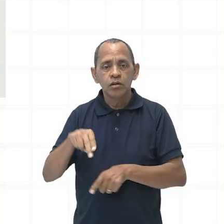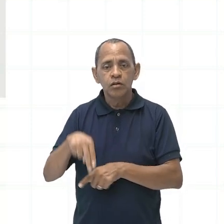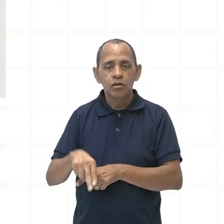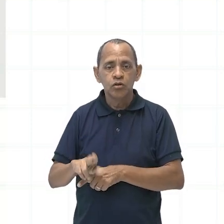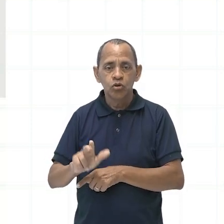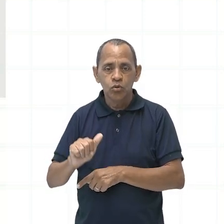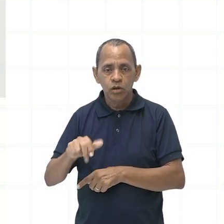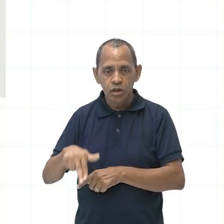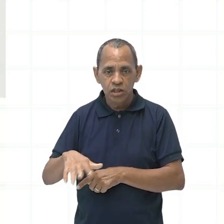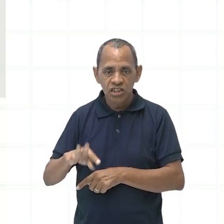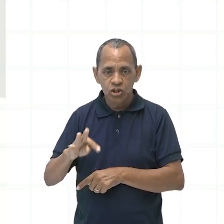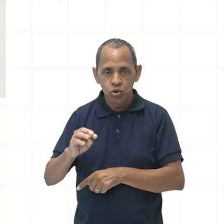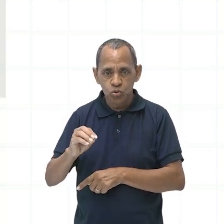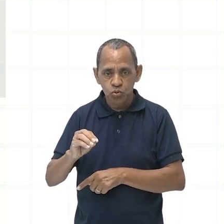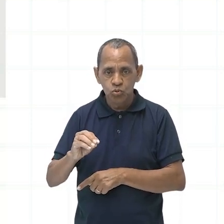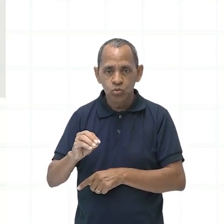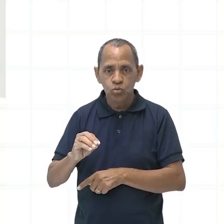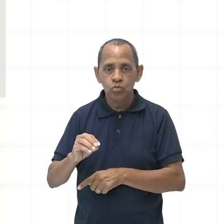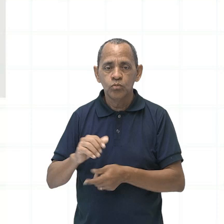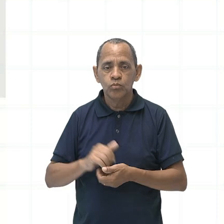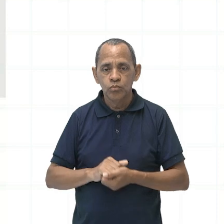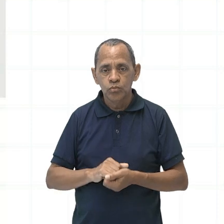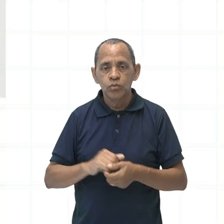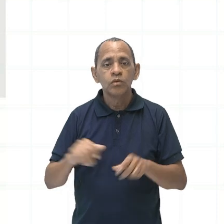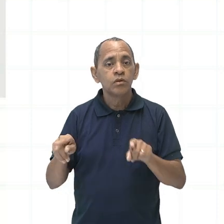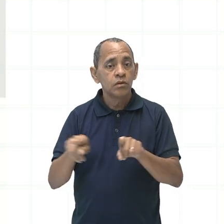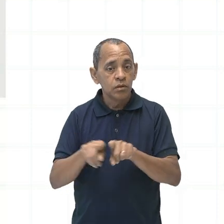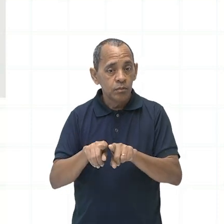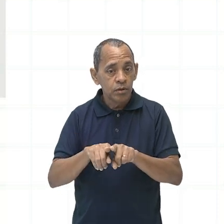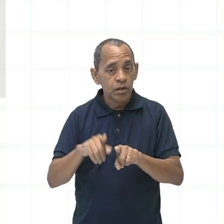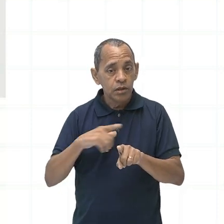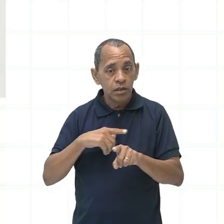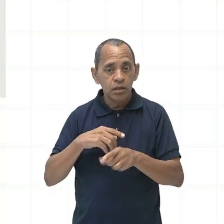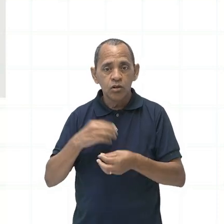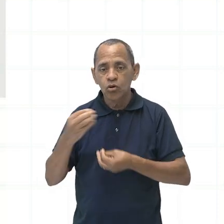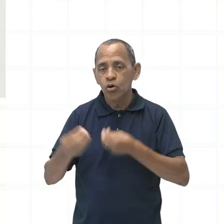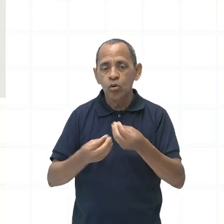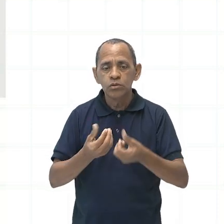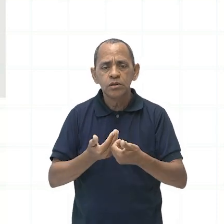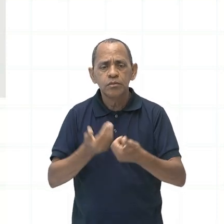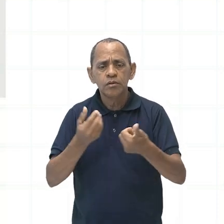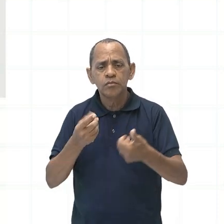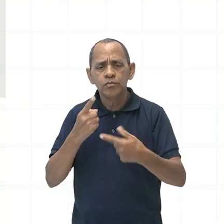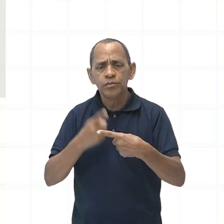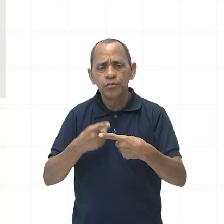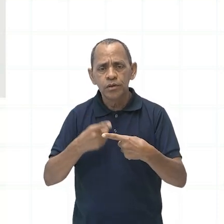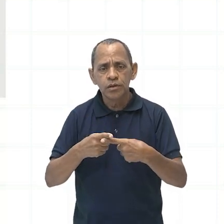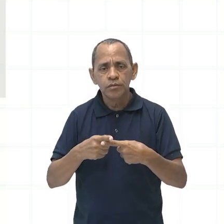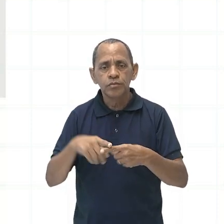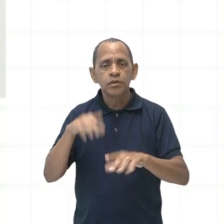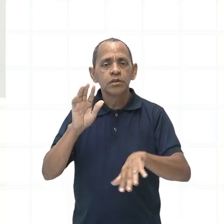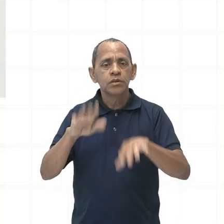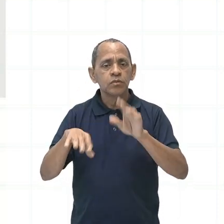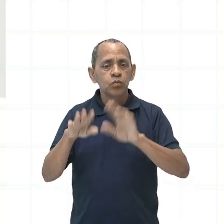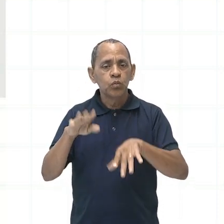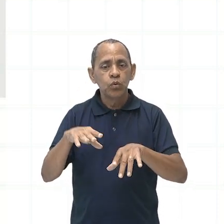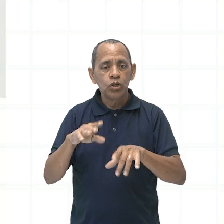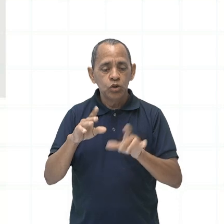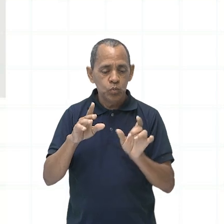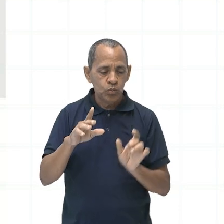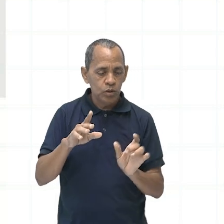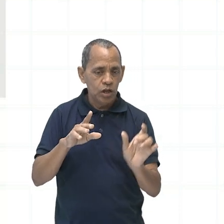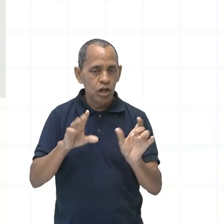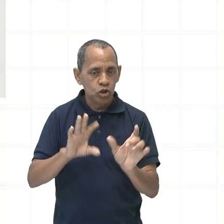construção. Quanto depois de tanto, então a construção é tanto quanto. Por que a gente separou assim? Porque,